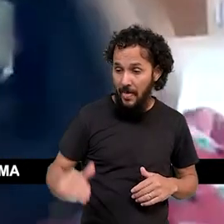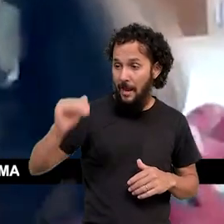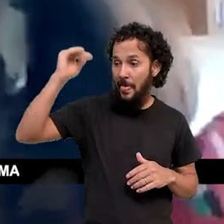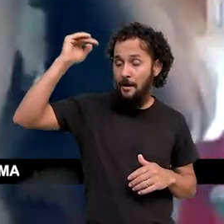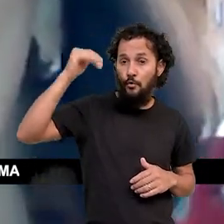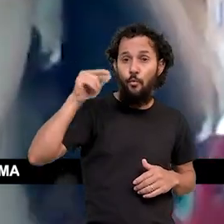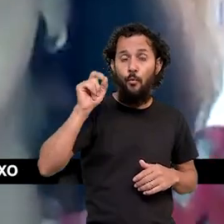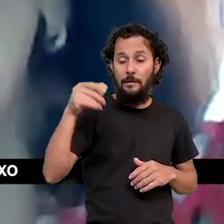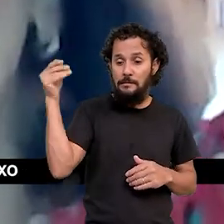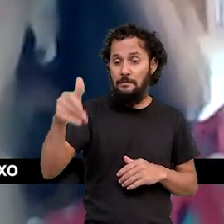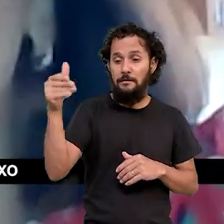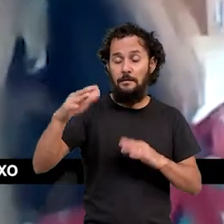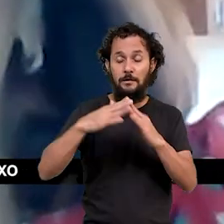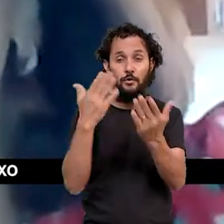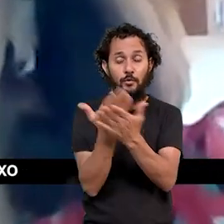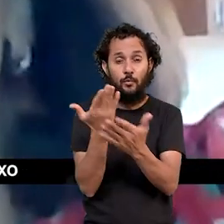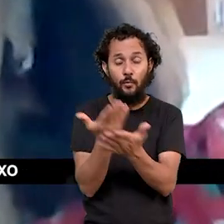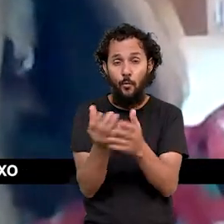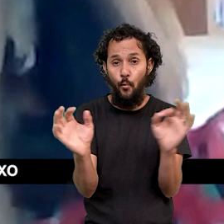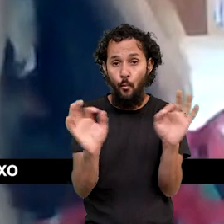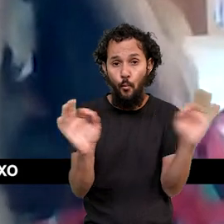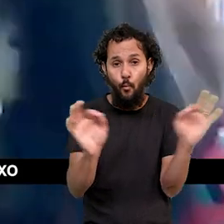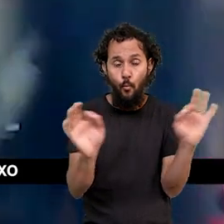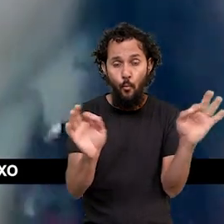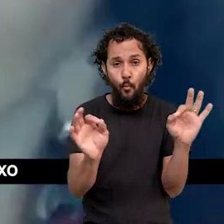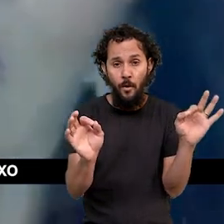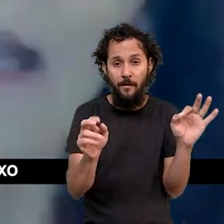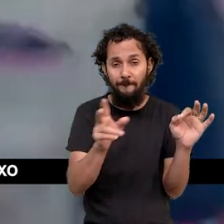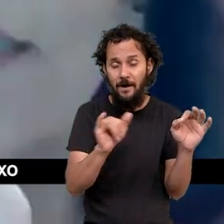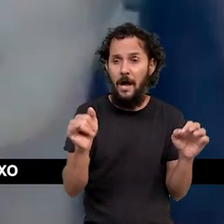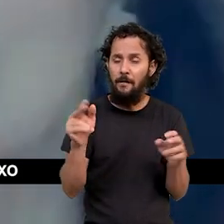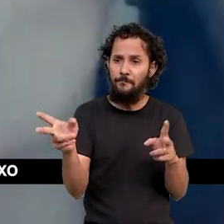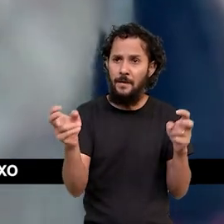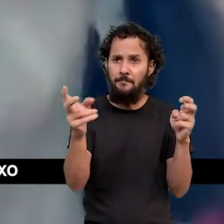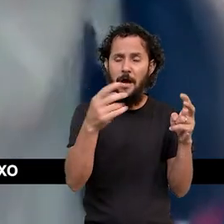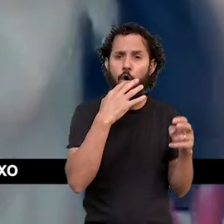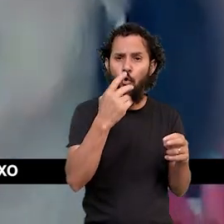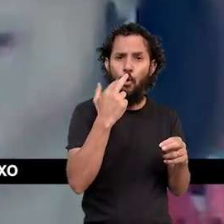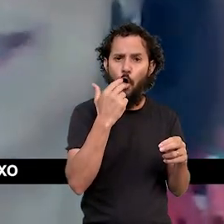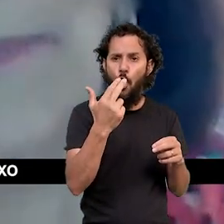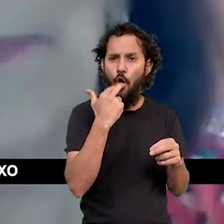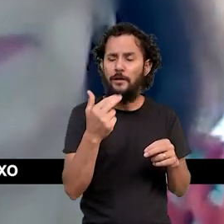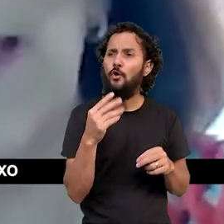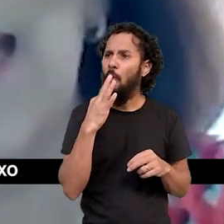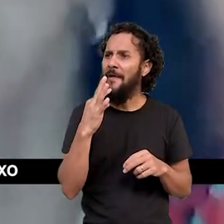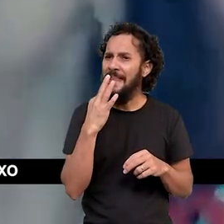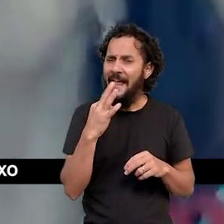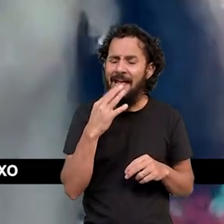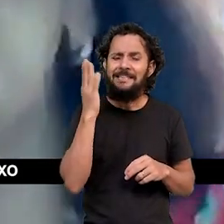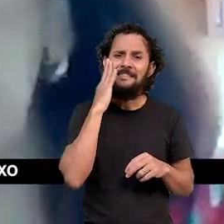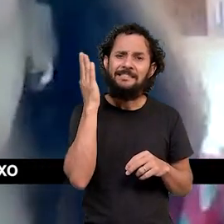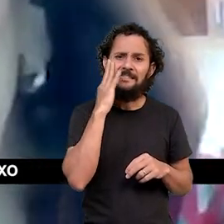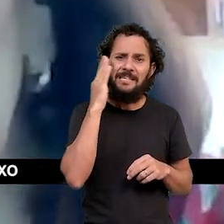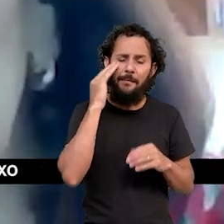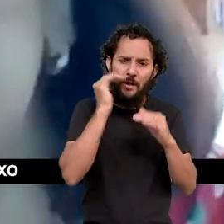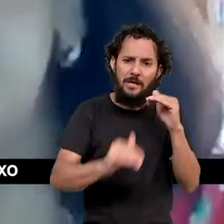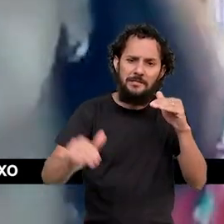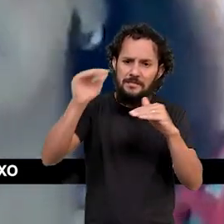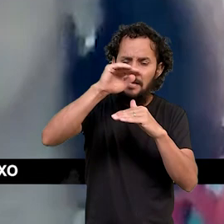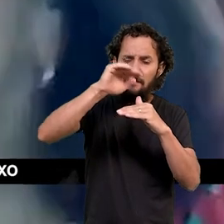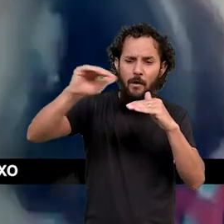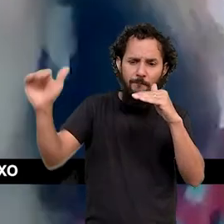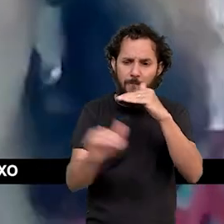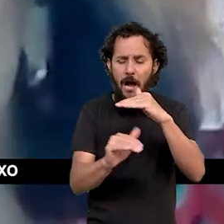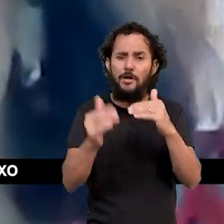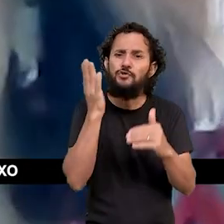que cresceu sem ter ido a uma instituição educativa, ele vai reconhecer as cores, ele vai saber o que é em cima,